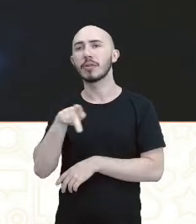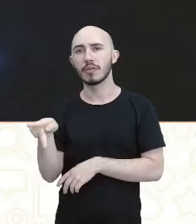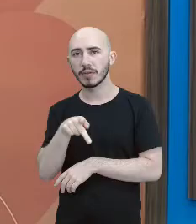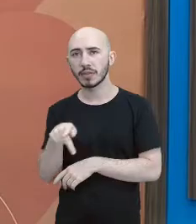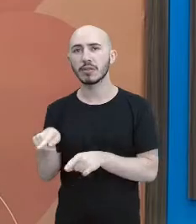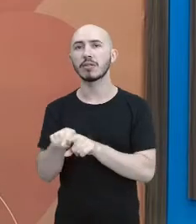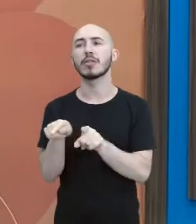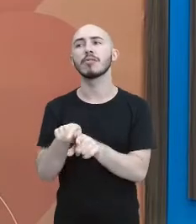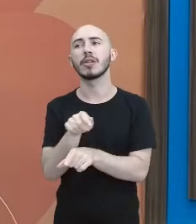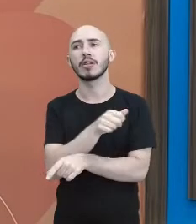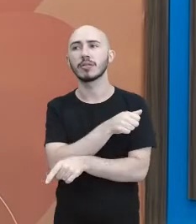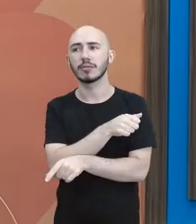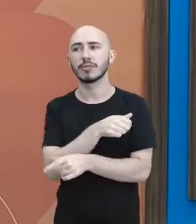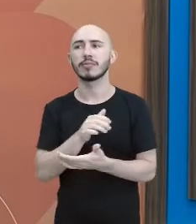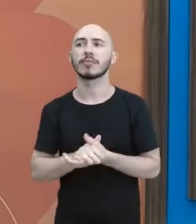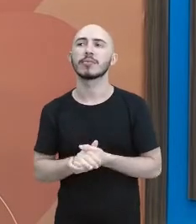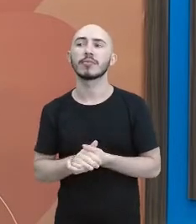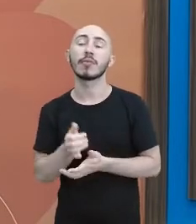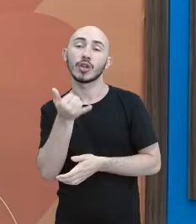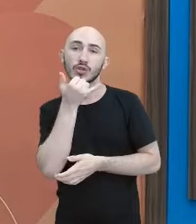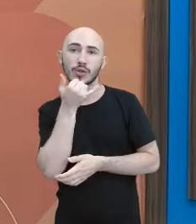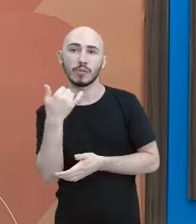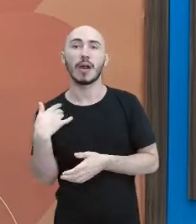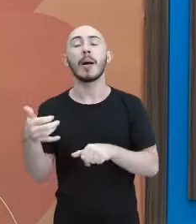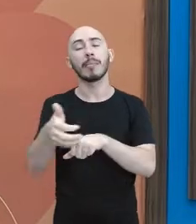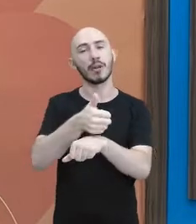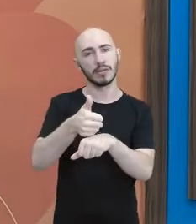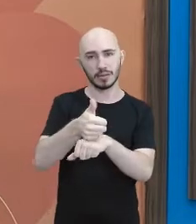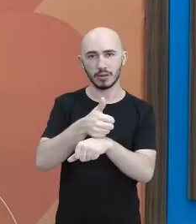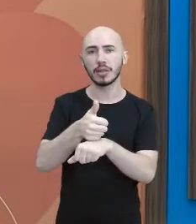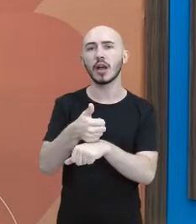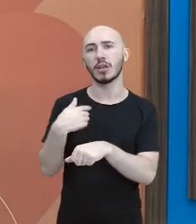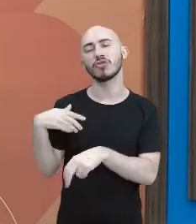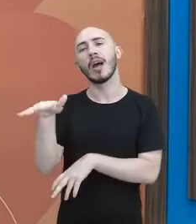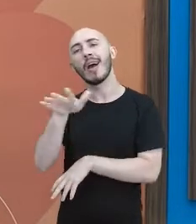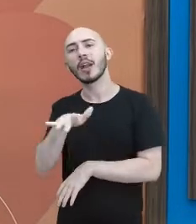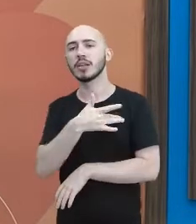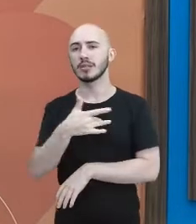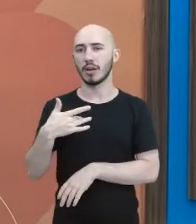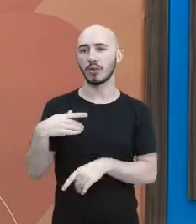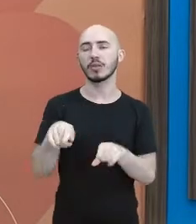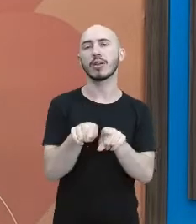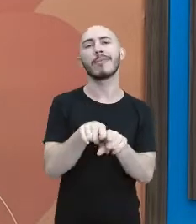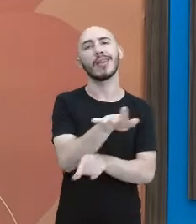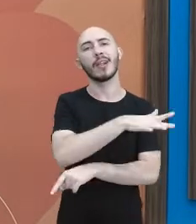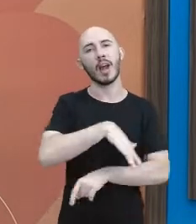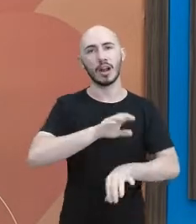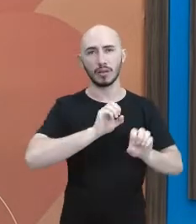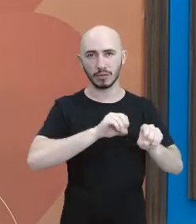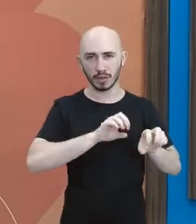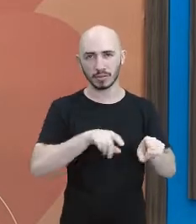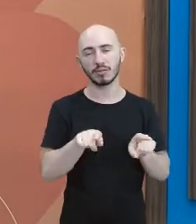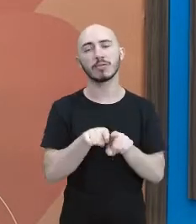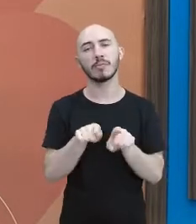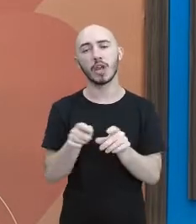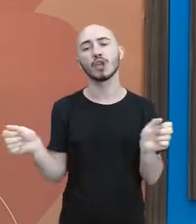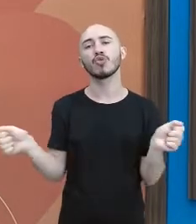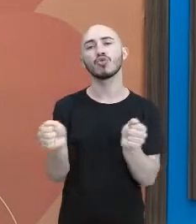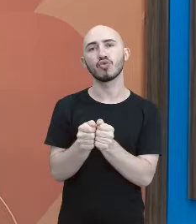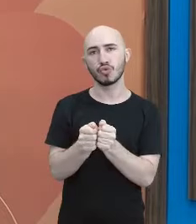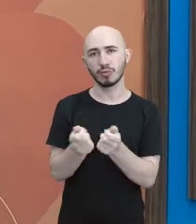de estudantes, de profissionais, tanto da área de saúde como da área da educação, para que